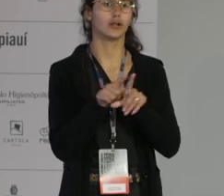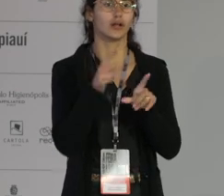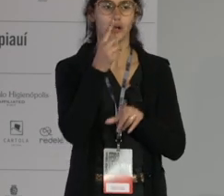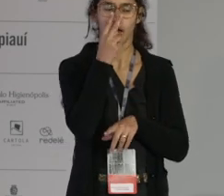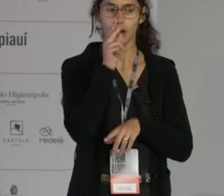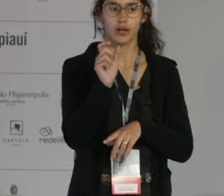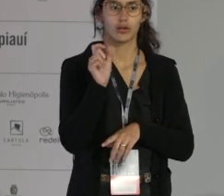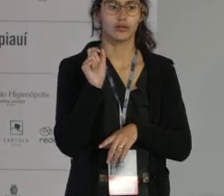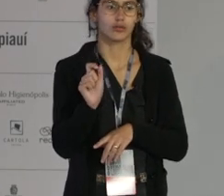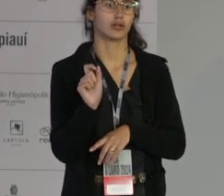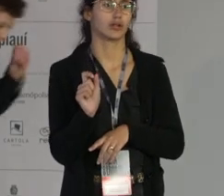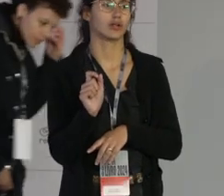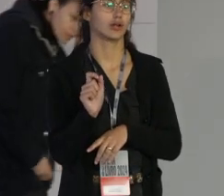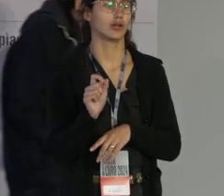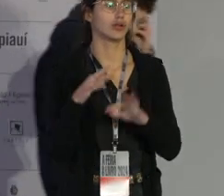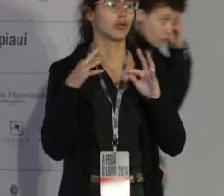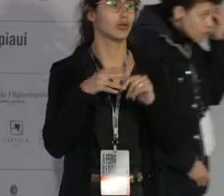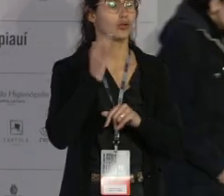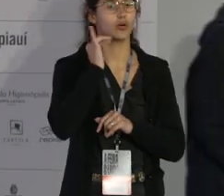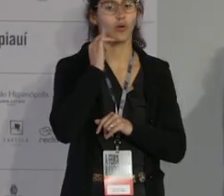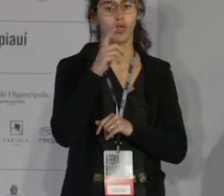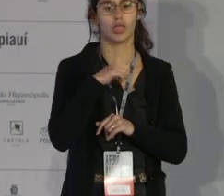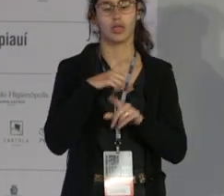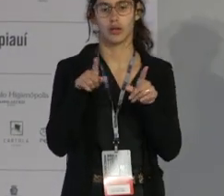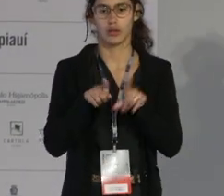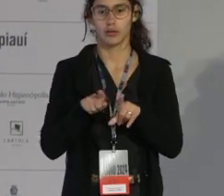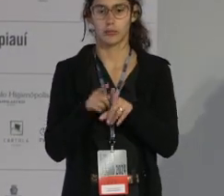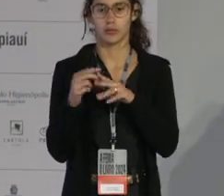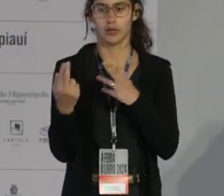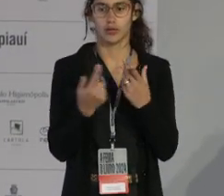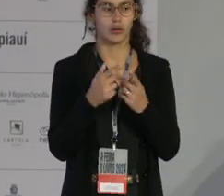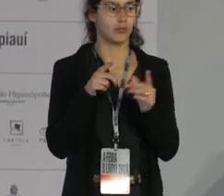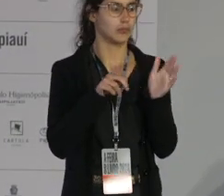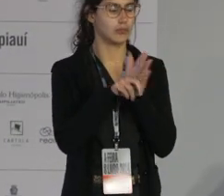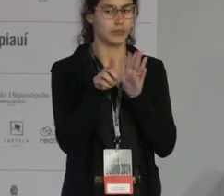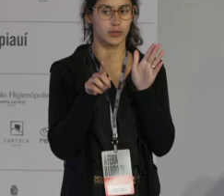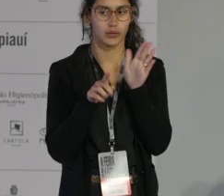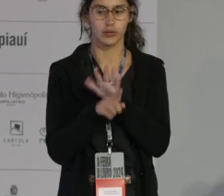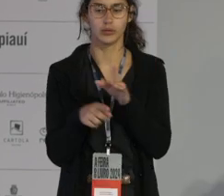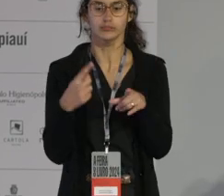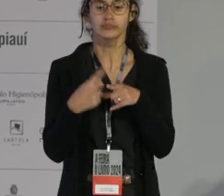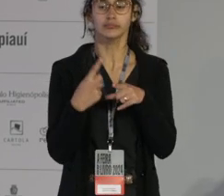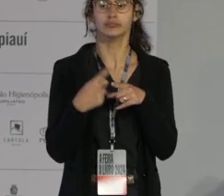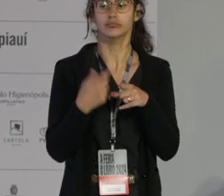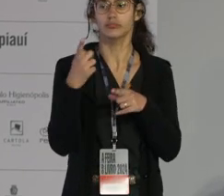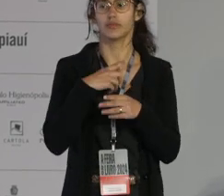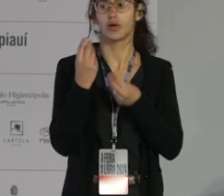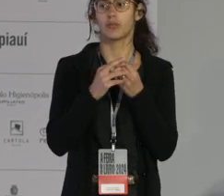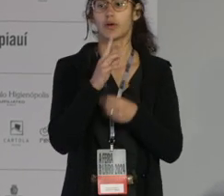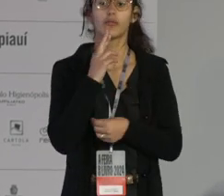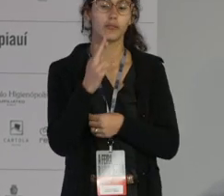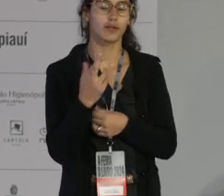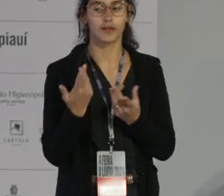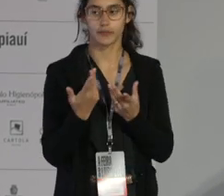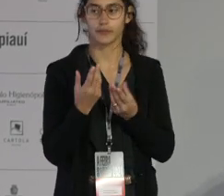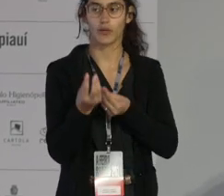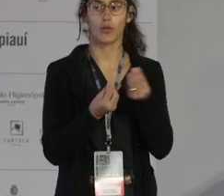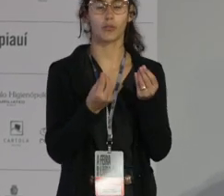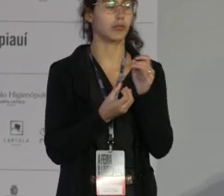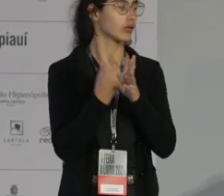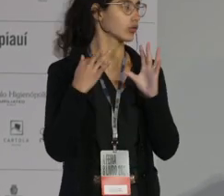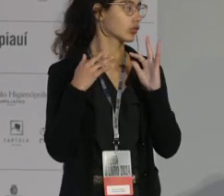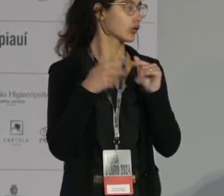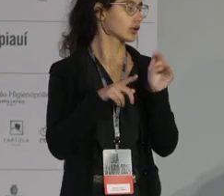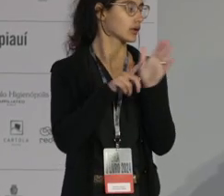pouco todos os contos têm isso. Essa pergunta, é por isso que não dá para responder, né? De onde vêm todas